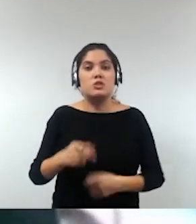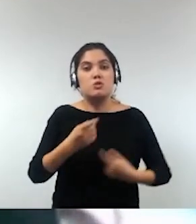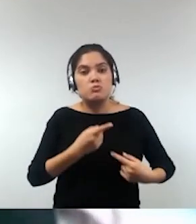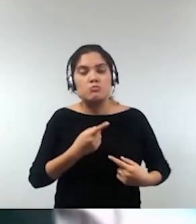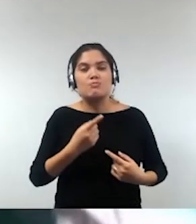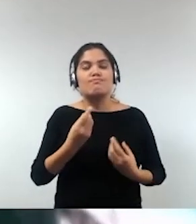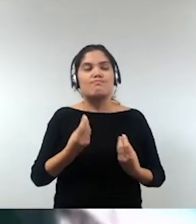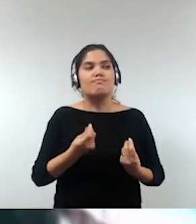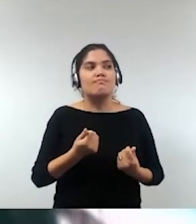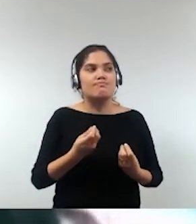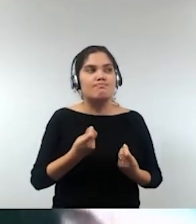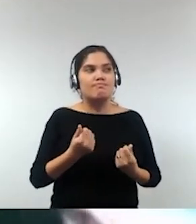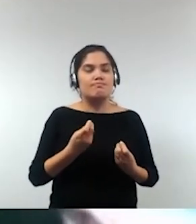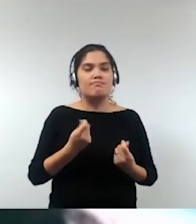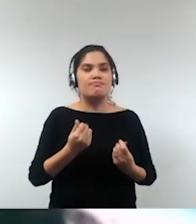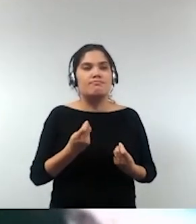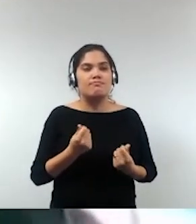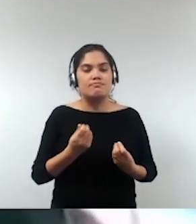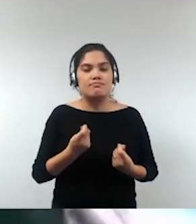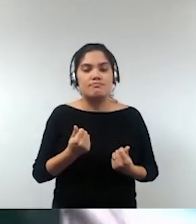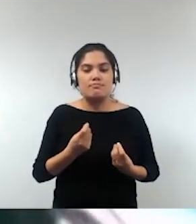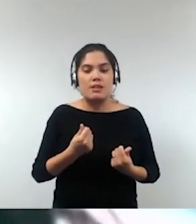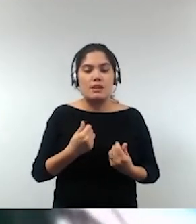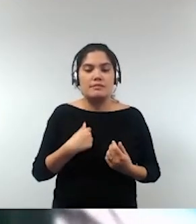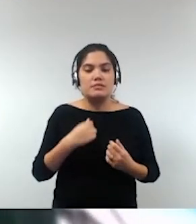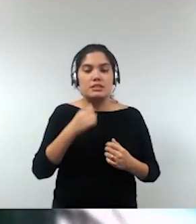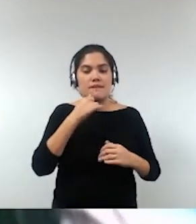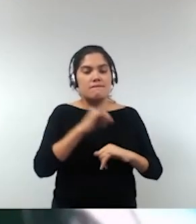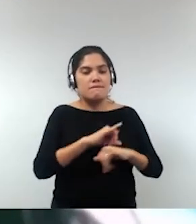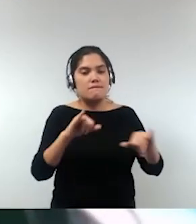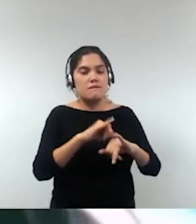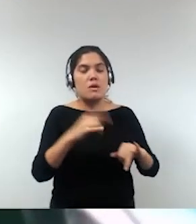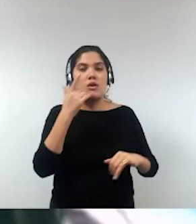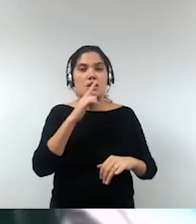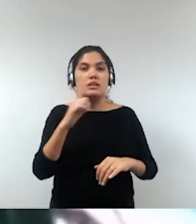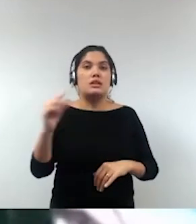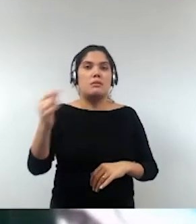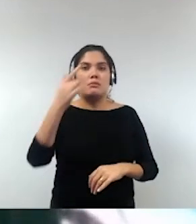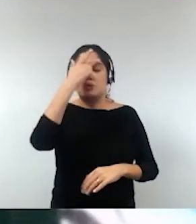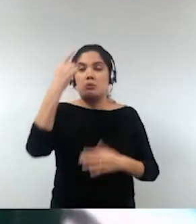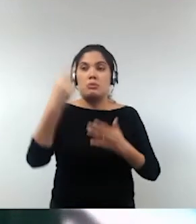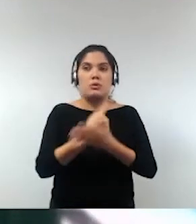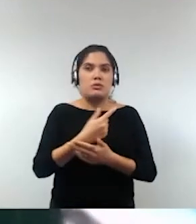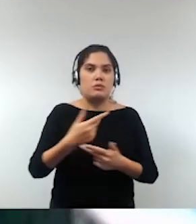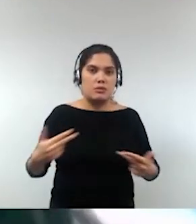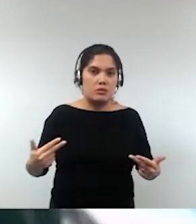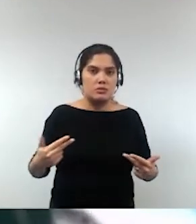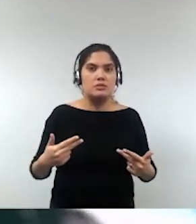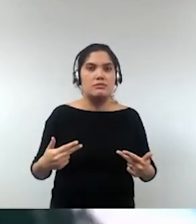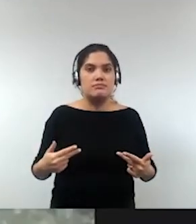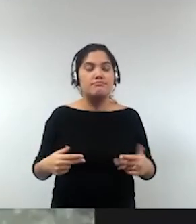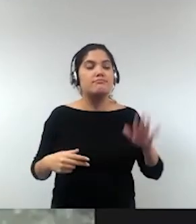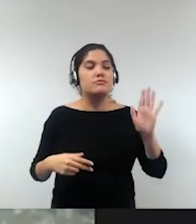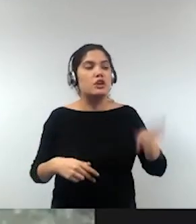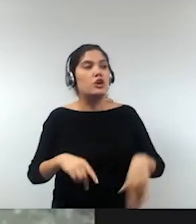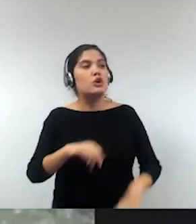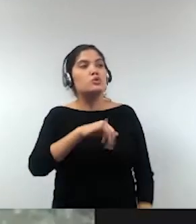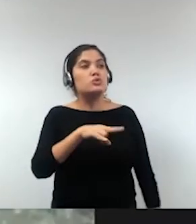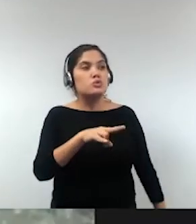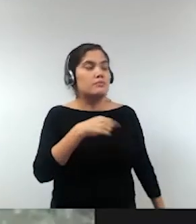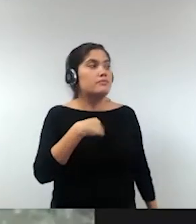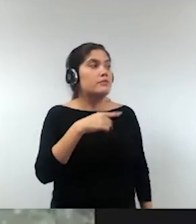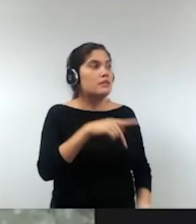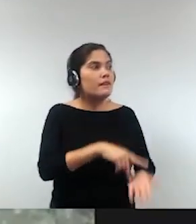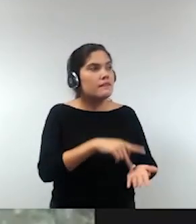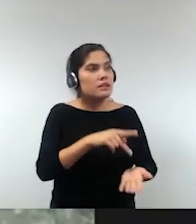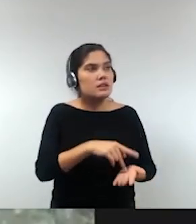uma forma... você está dentro de uma sala, você não consegue sair quando alguém te pergunta alguma coisa, mas você está aqui... Ju, na verdade, essa